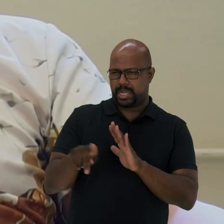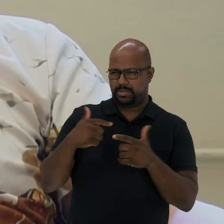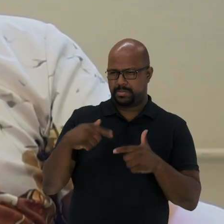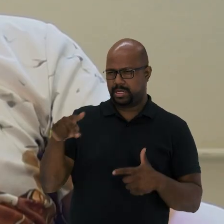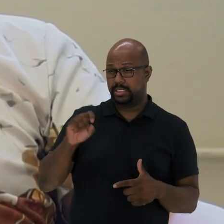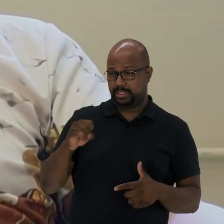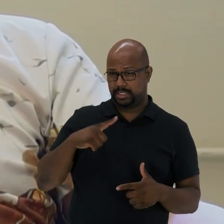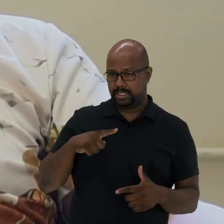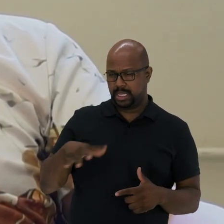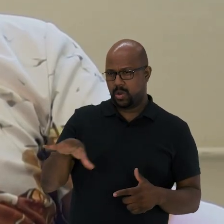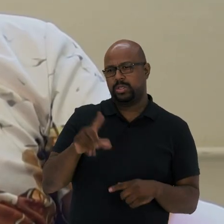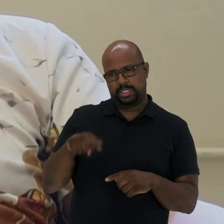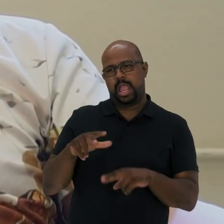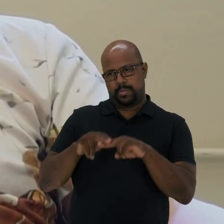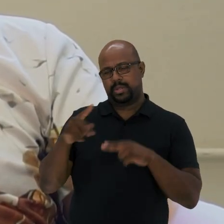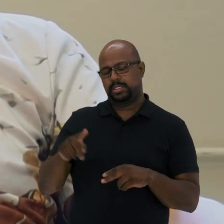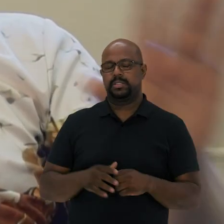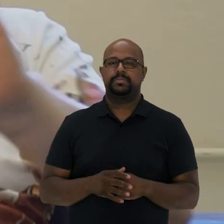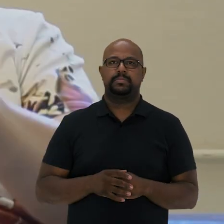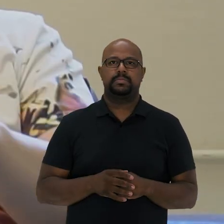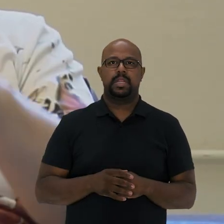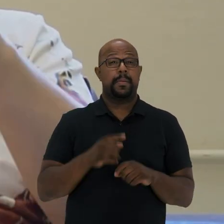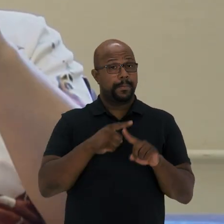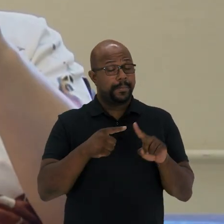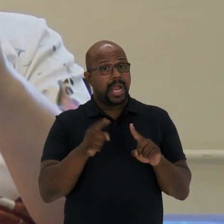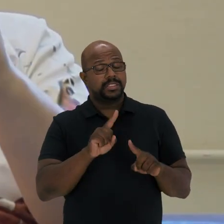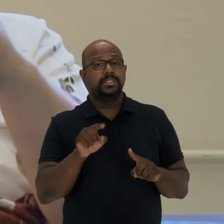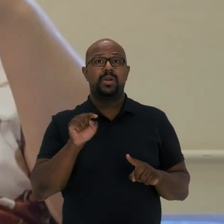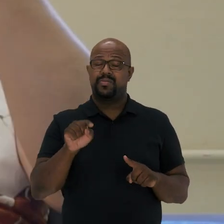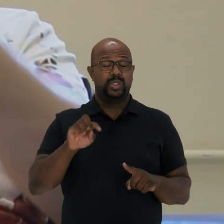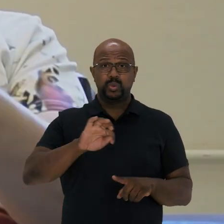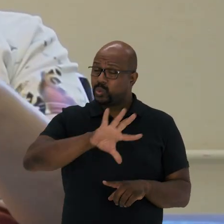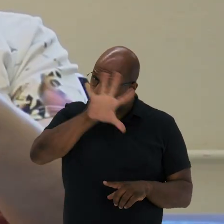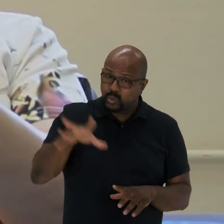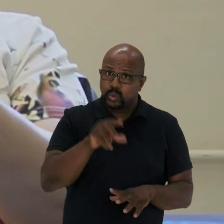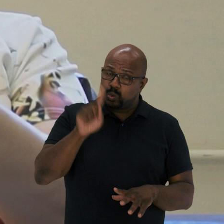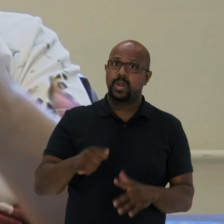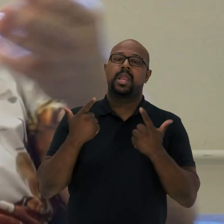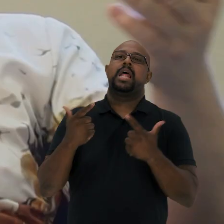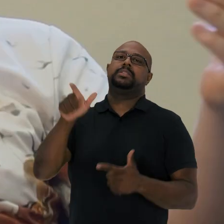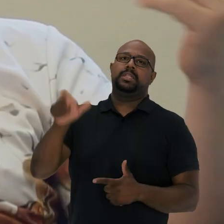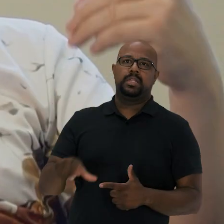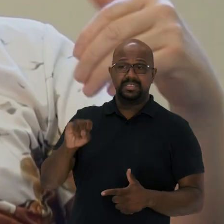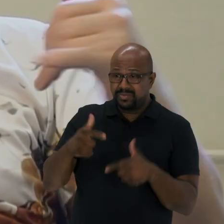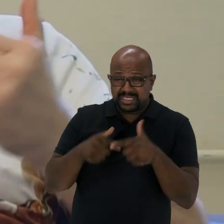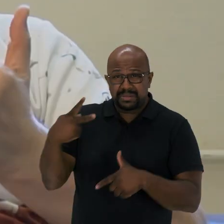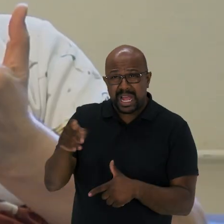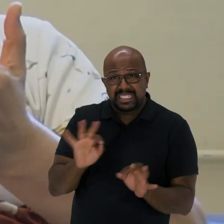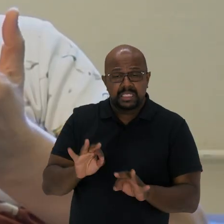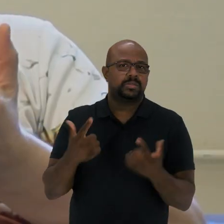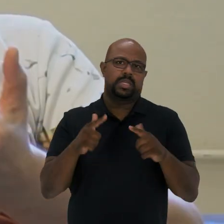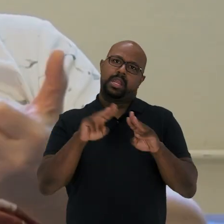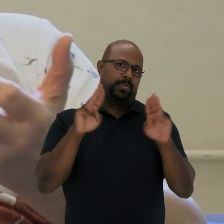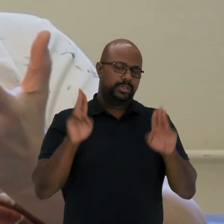Se hoje existe essa profissão, se deve muito a esse trabalho. Não, parte não. Eu atribuo tudo ao trabalho dele. Se não fosse o trabalho dele,